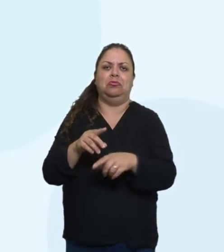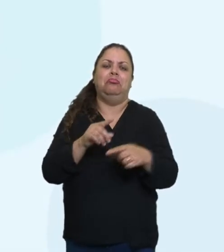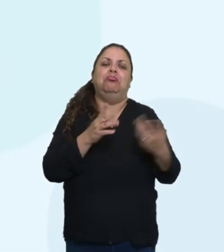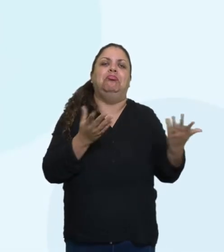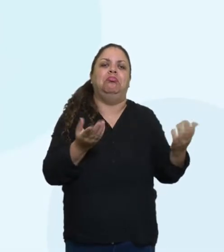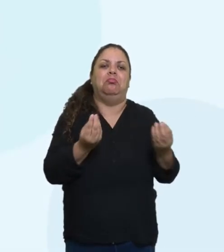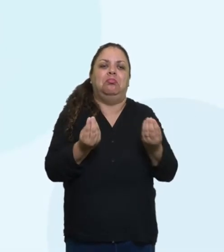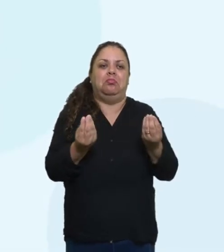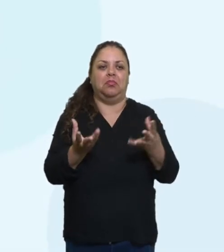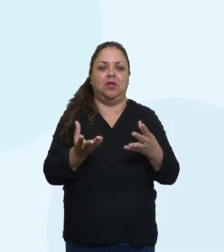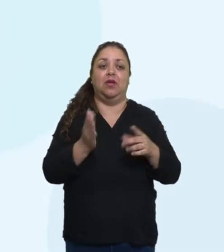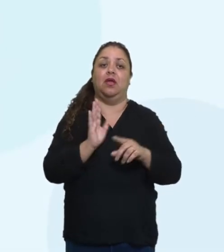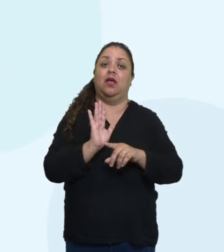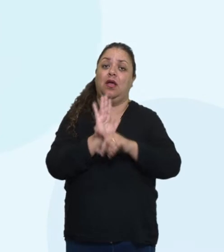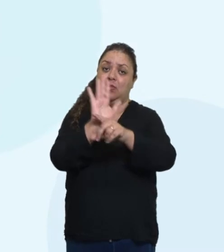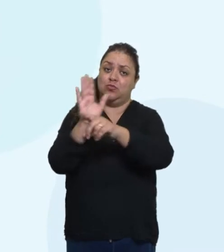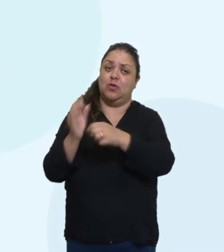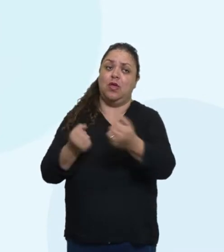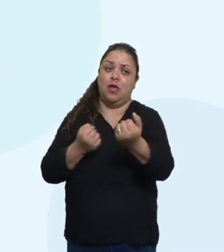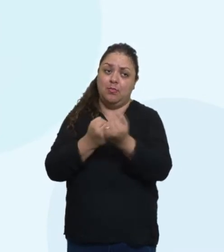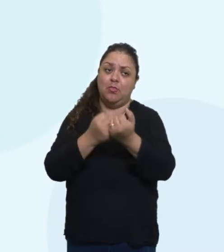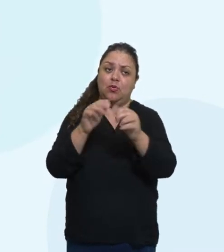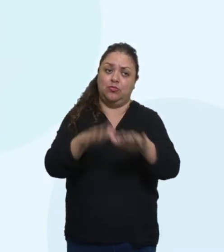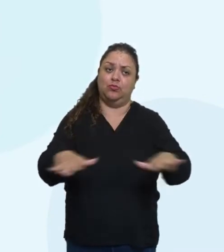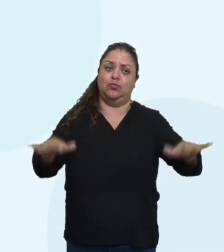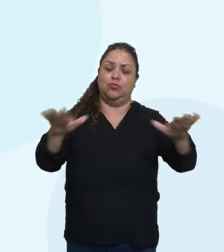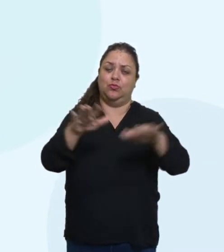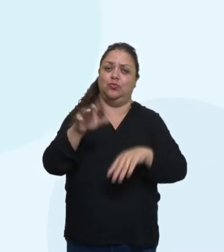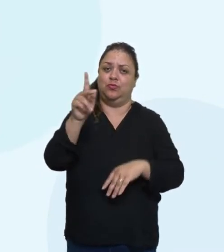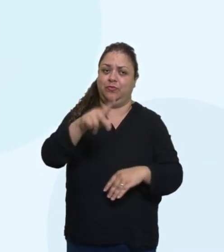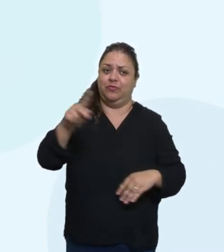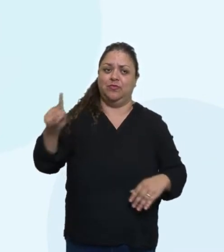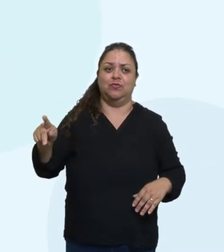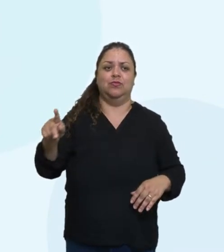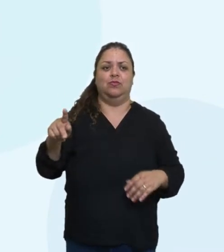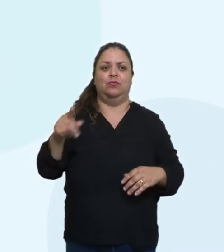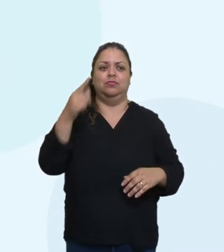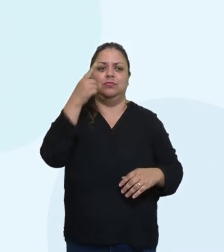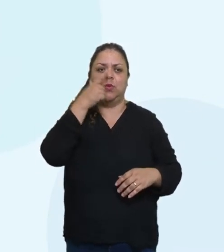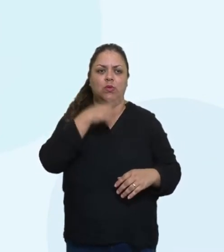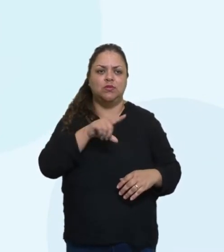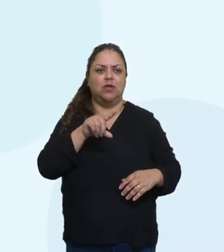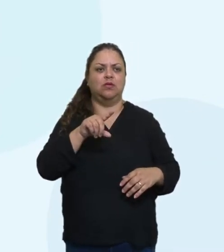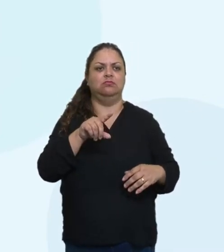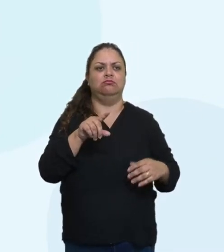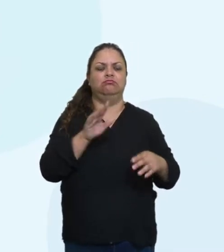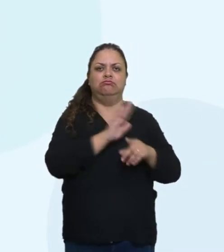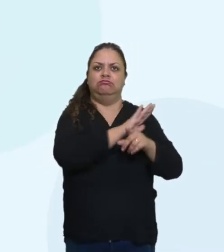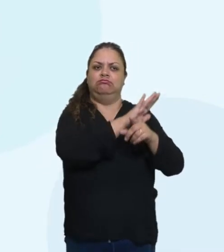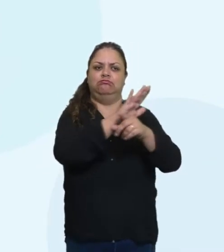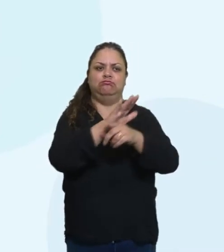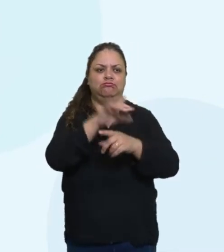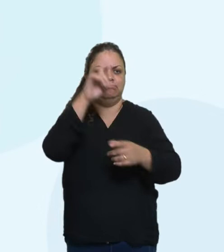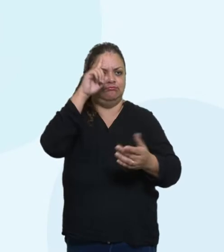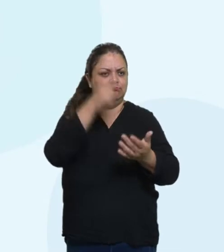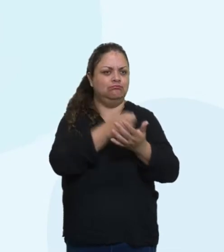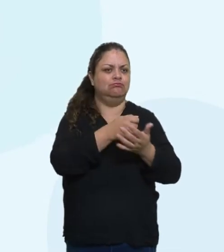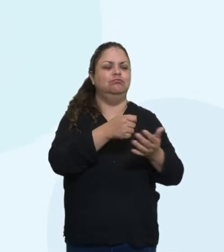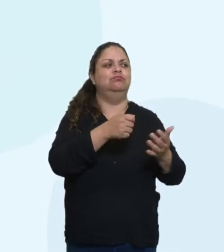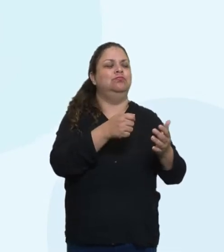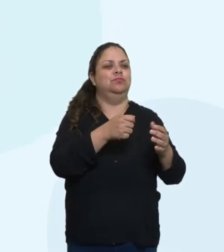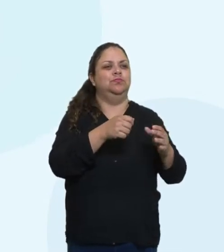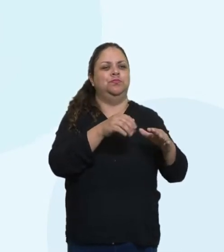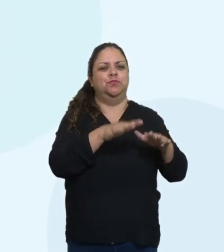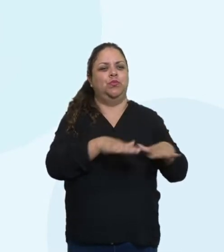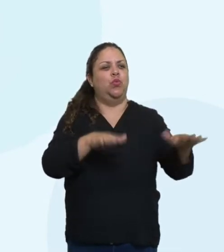equipe gestora e os professores a construir um olhar mais amplo sobre as múltiplas as múltiplas